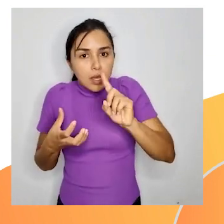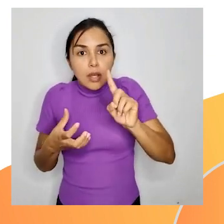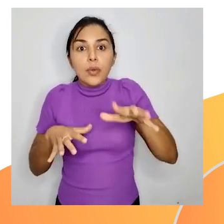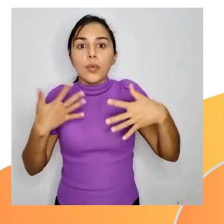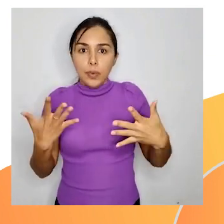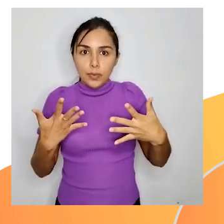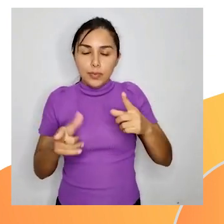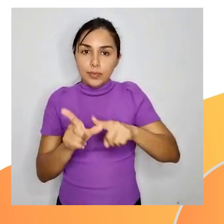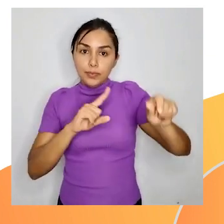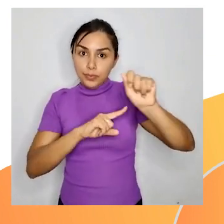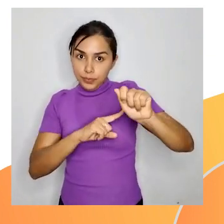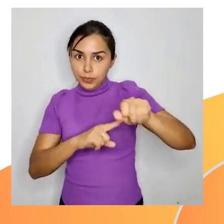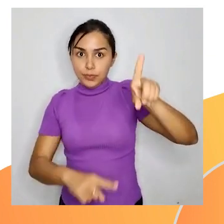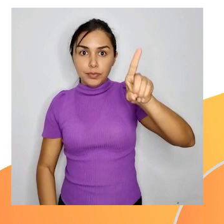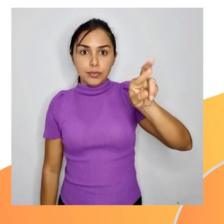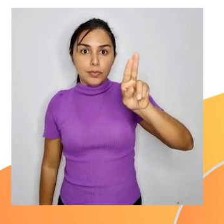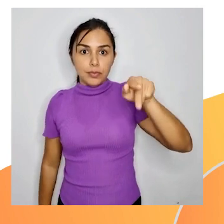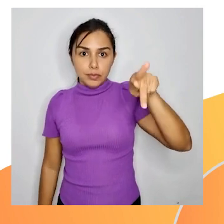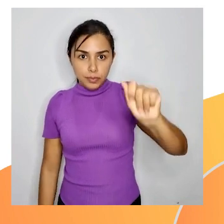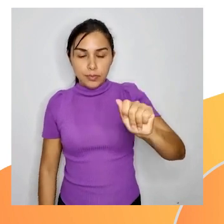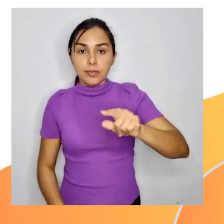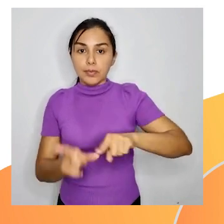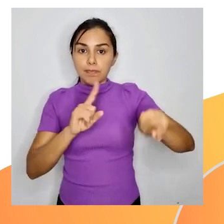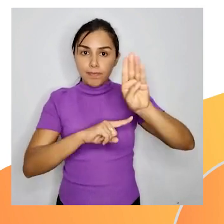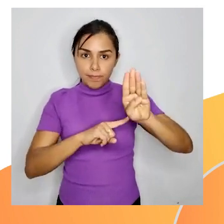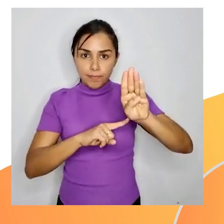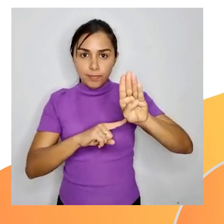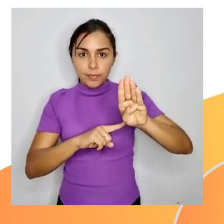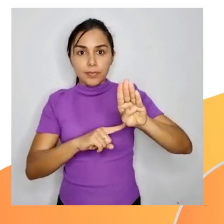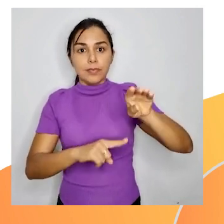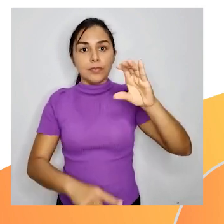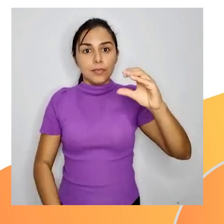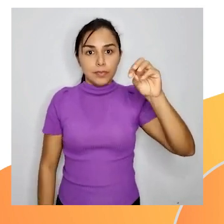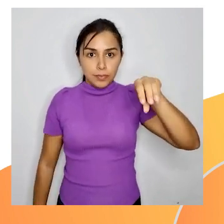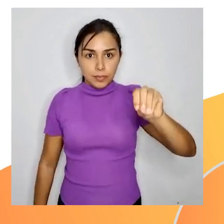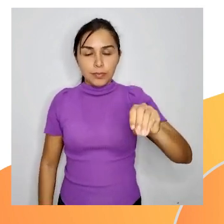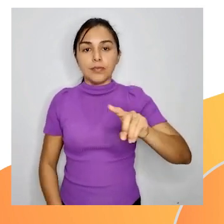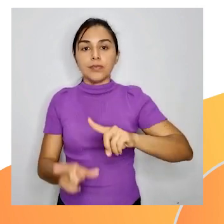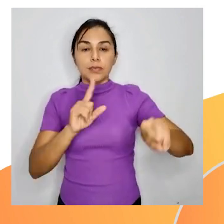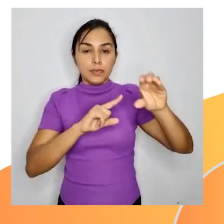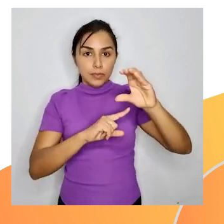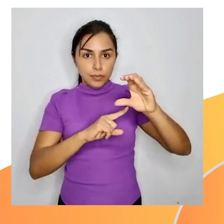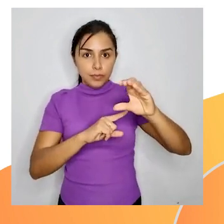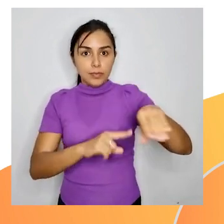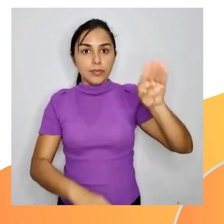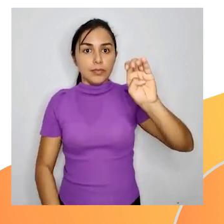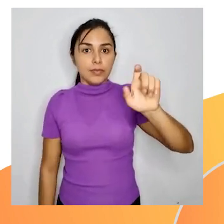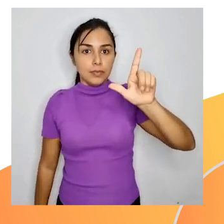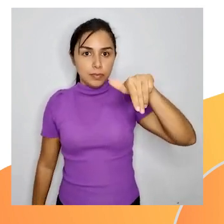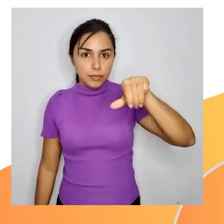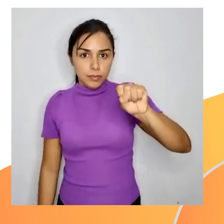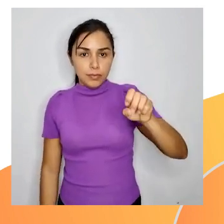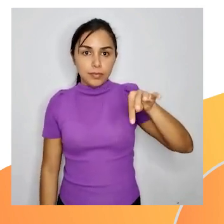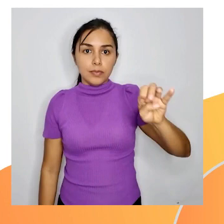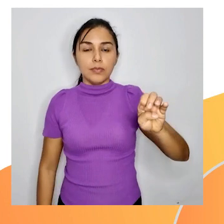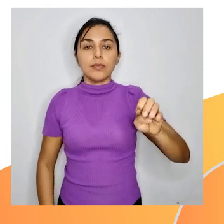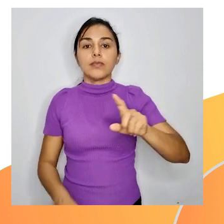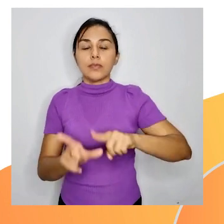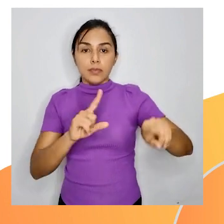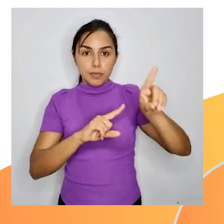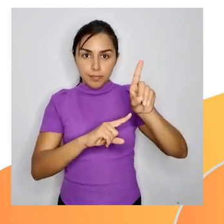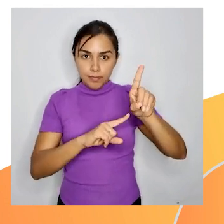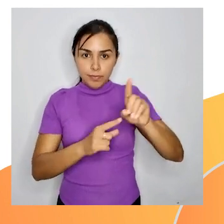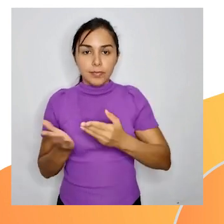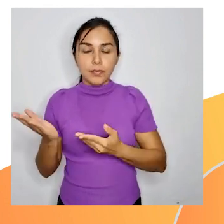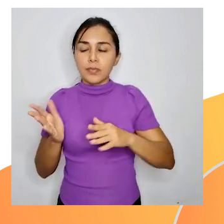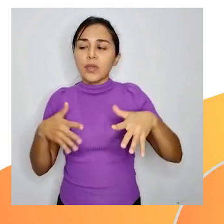letra A, drupa. B, pomo. C, deiscente ou D, indeiscente? Qual